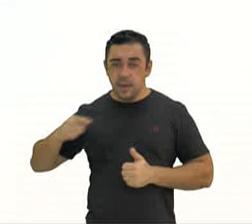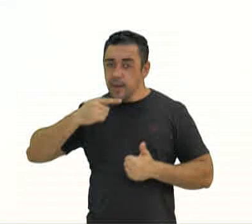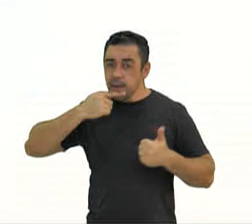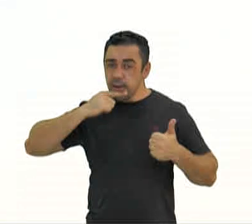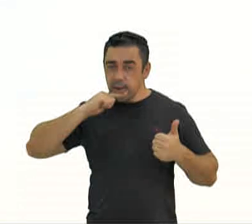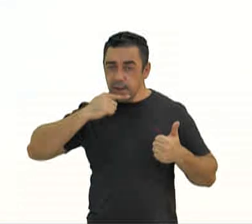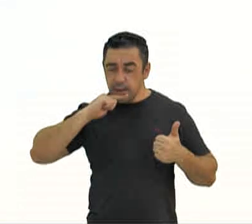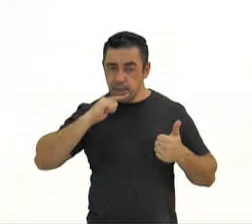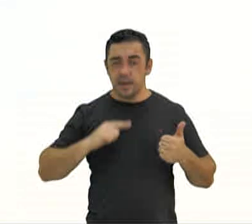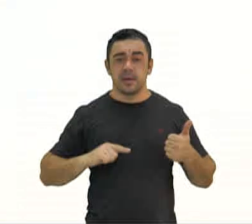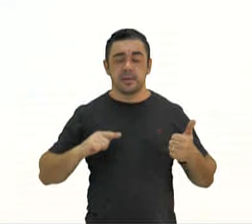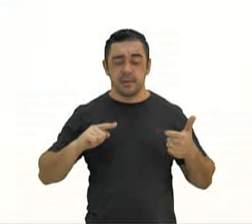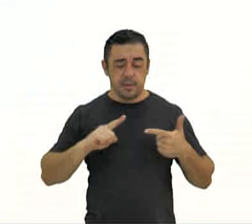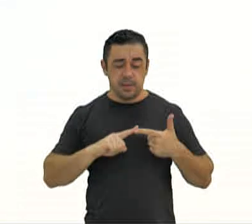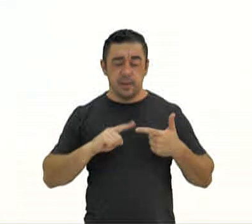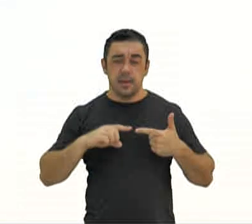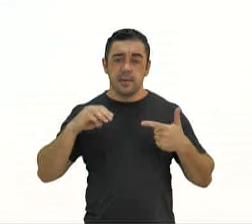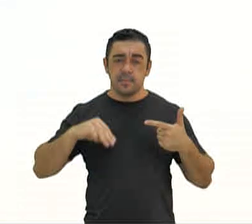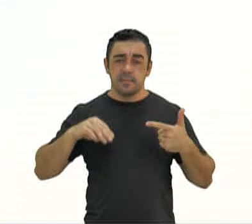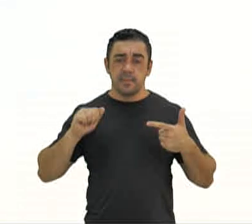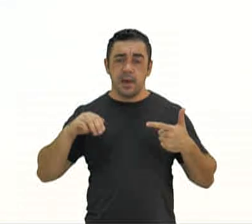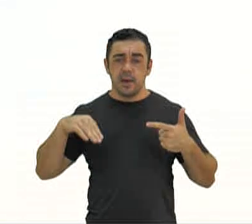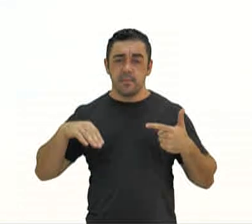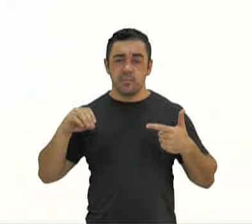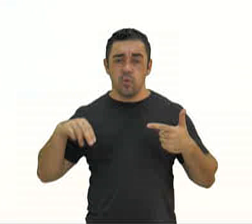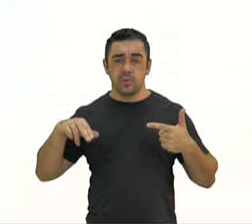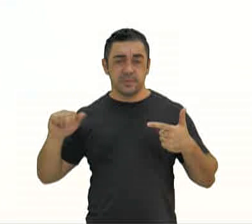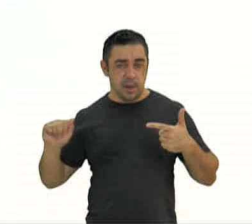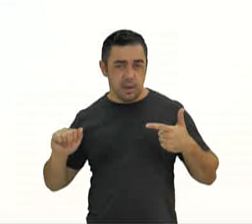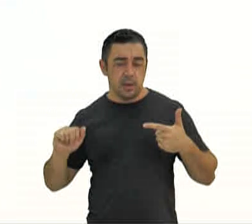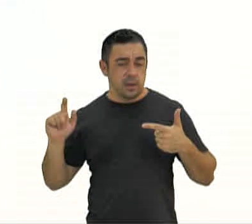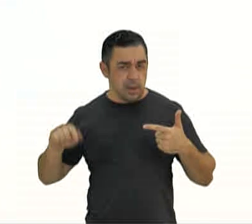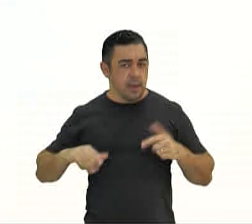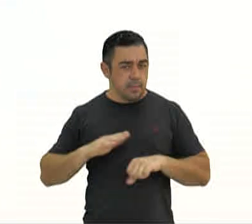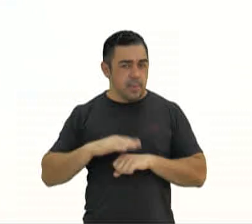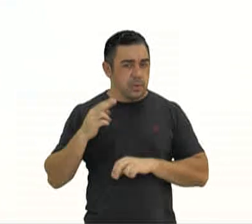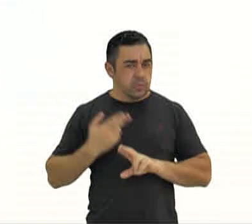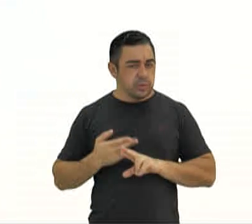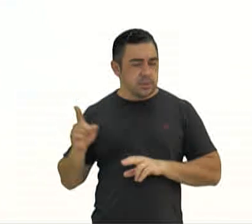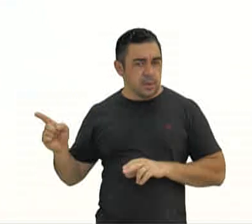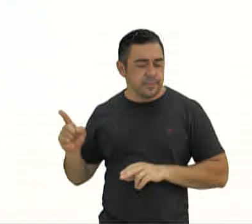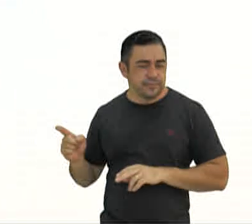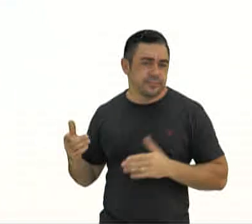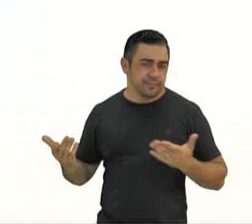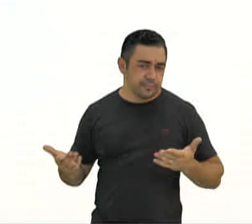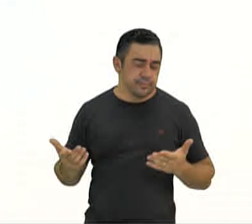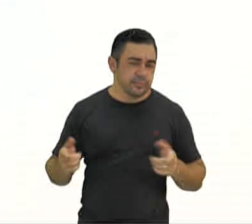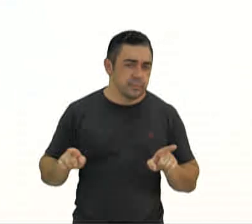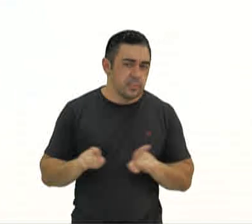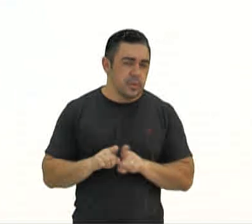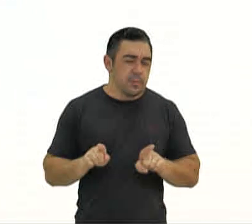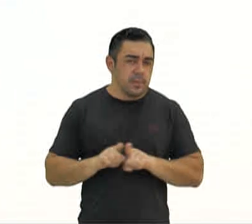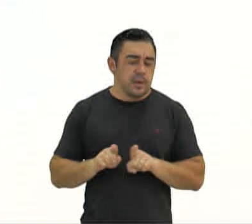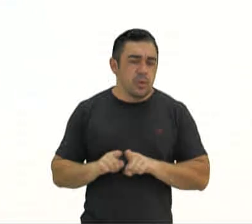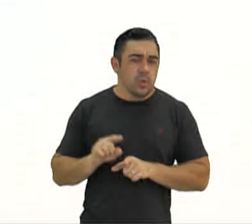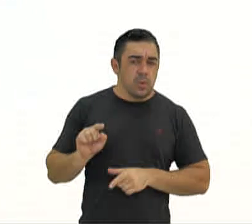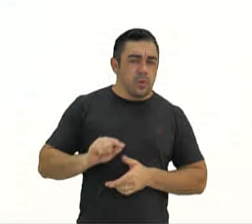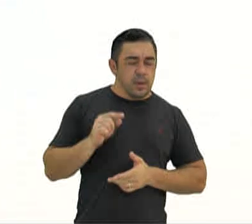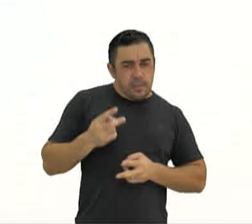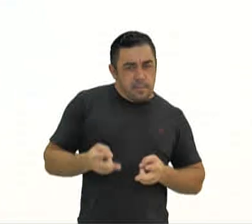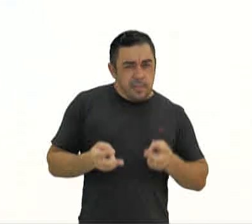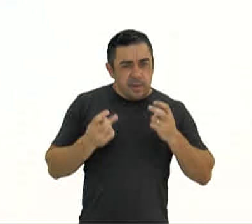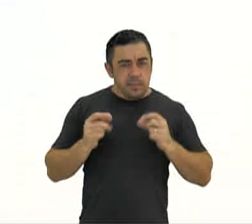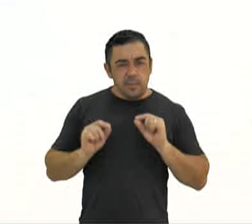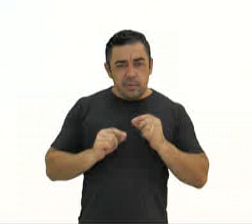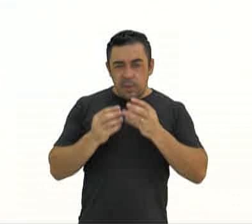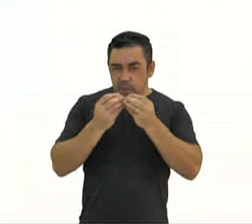da mamona e cana-de-açúcar, entre outros, mas os mais incidentes são esses. Logicamente, nós temos que observar